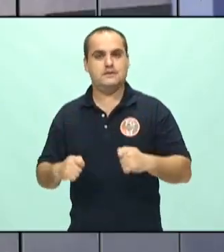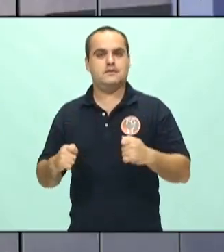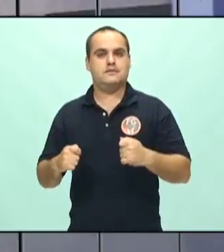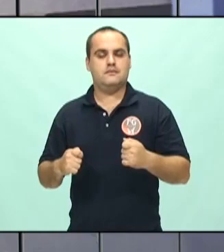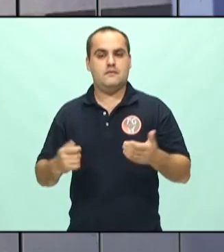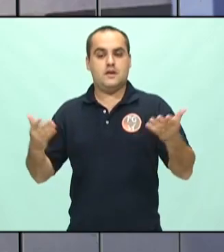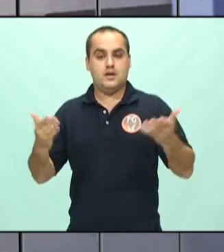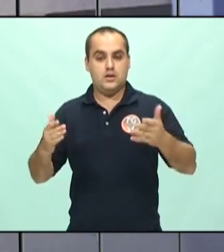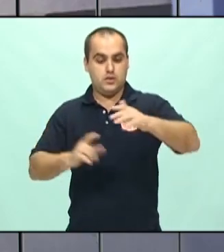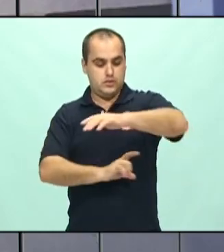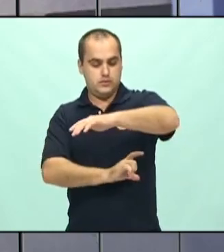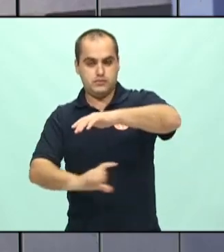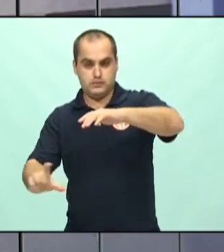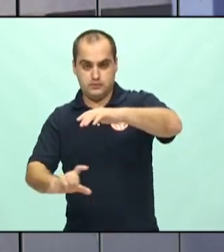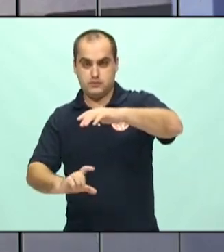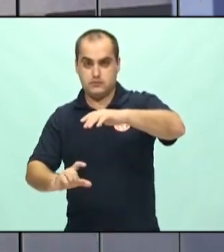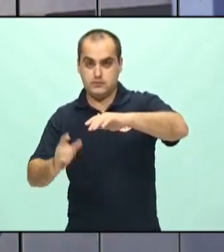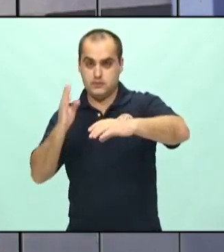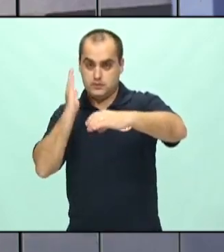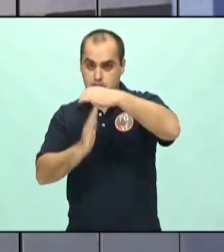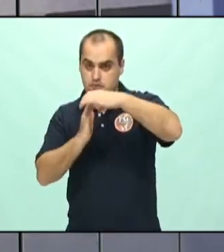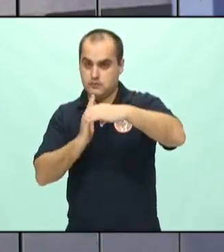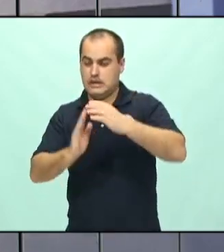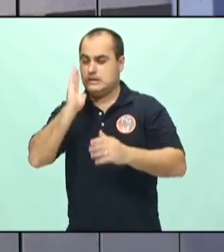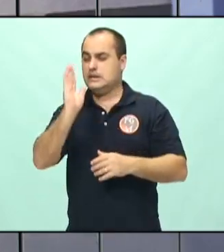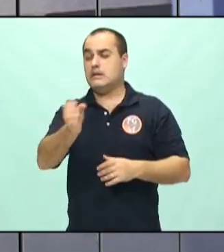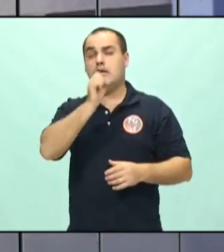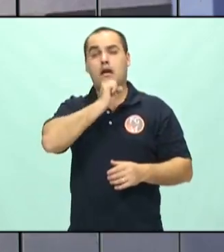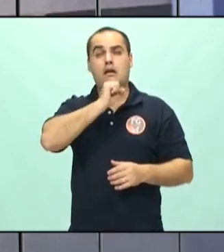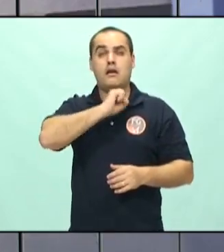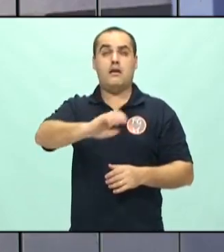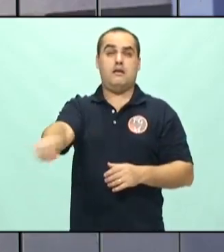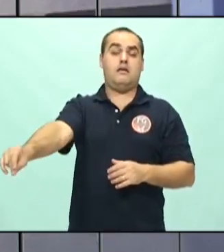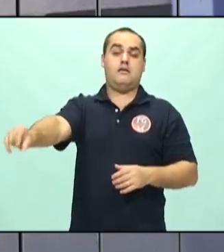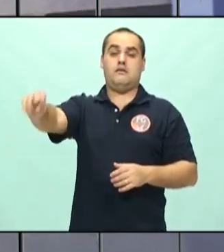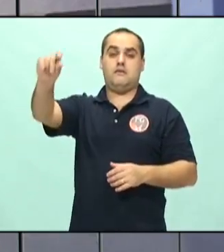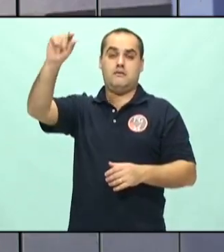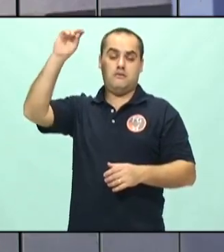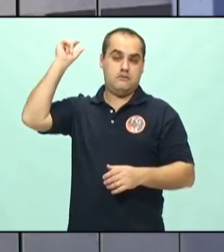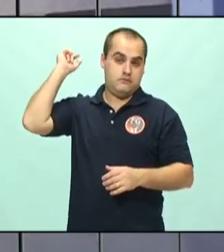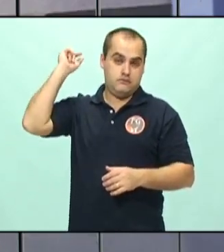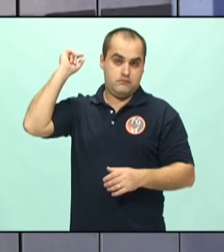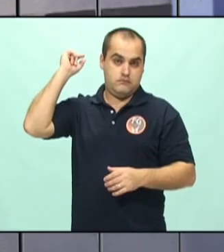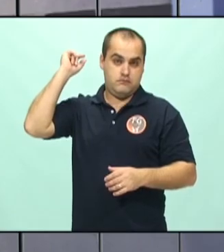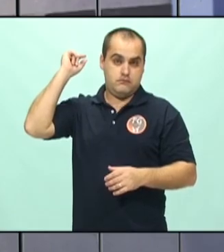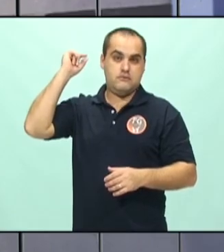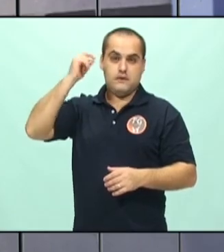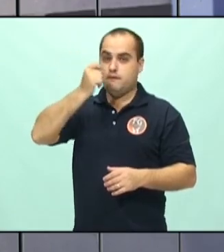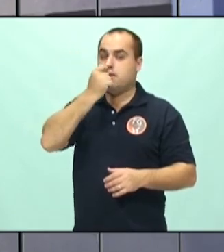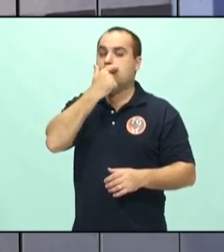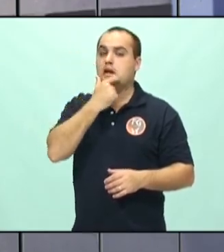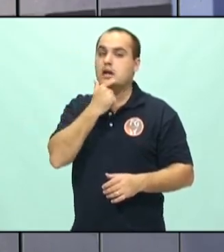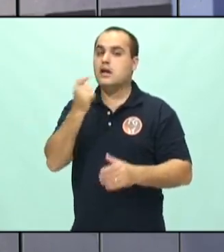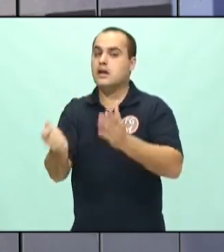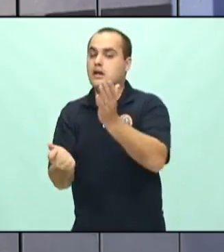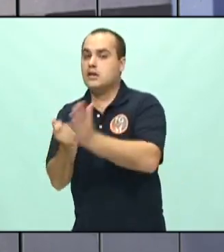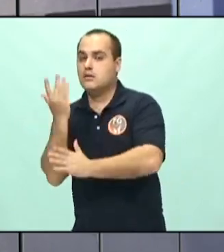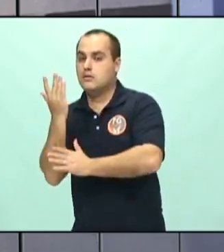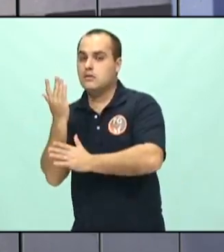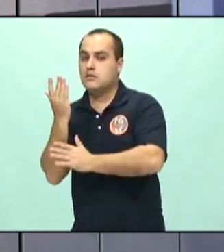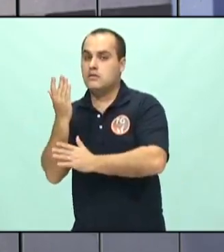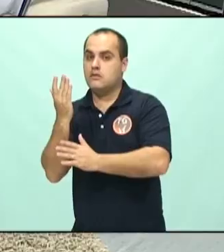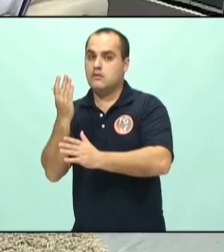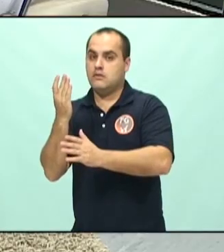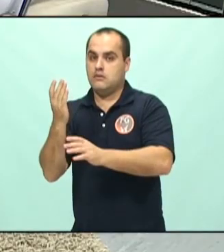tubulação na avenida paralela está toda precária desde a época que o prefeito volnei fez a tal asfalto ea tubulação em baixo